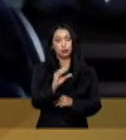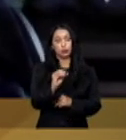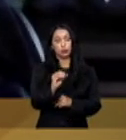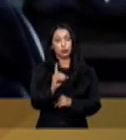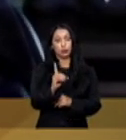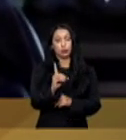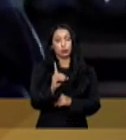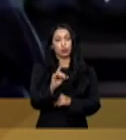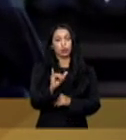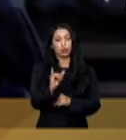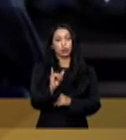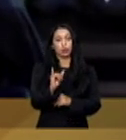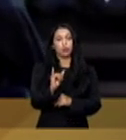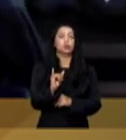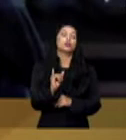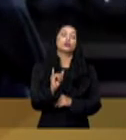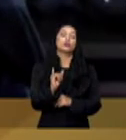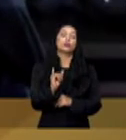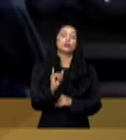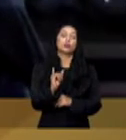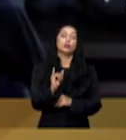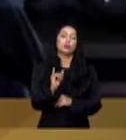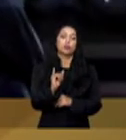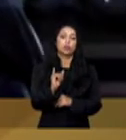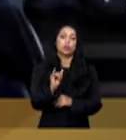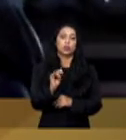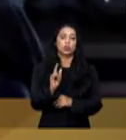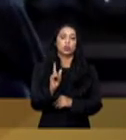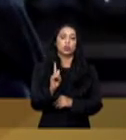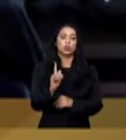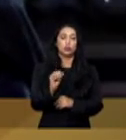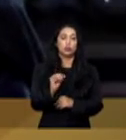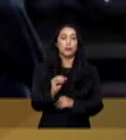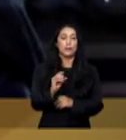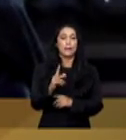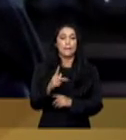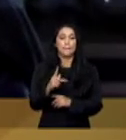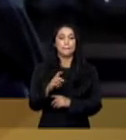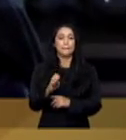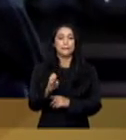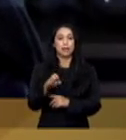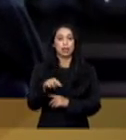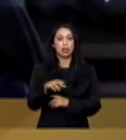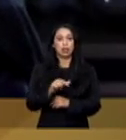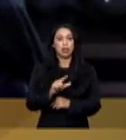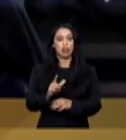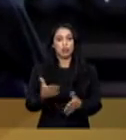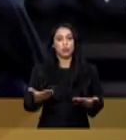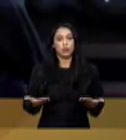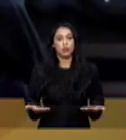tipificação do crime de contrabando. De modo, presidente, que eu estou